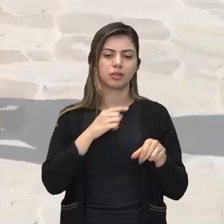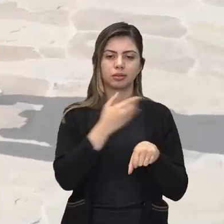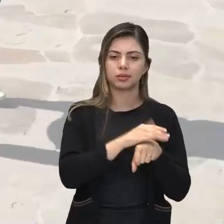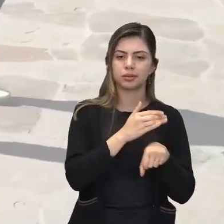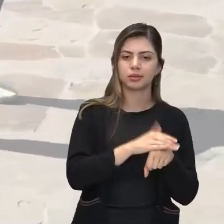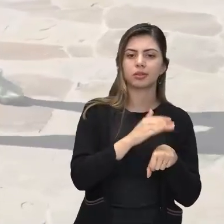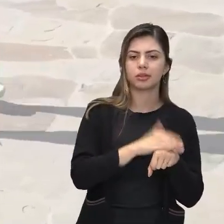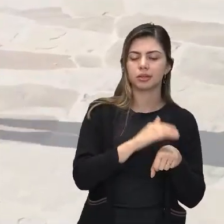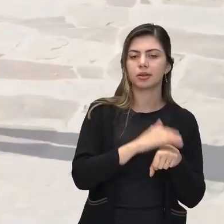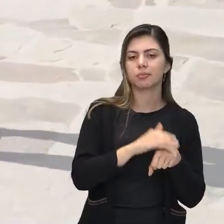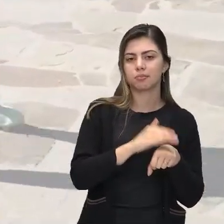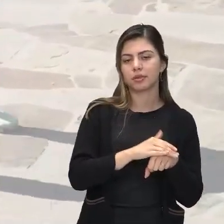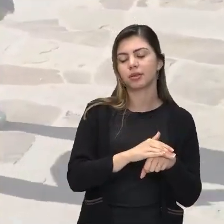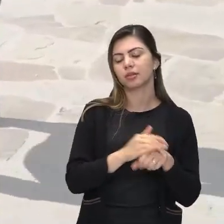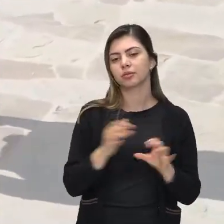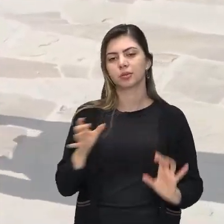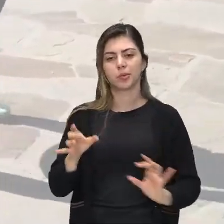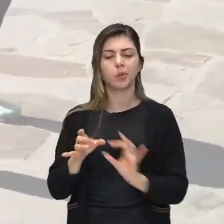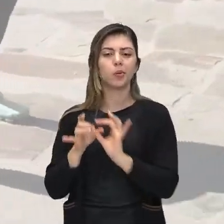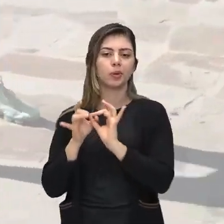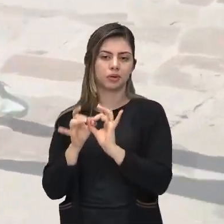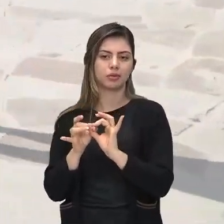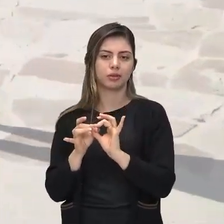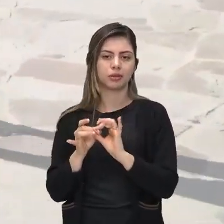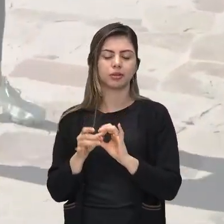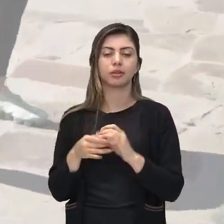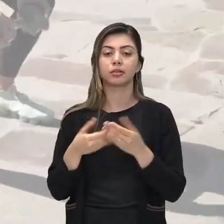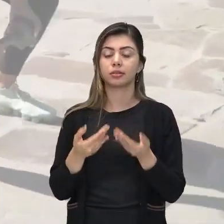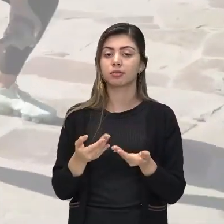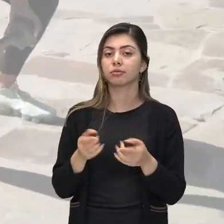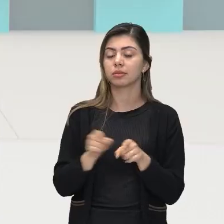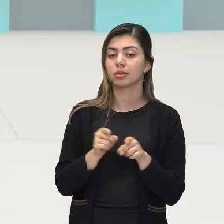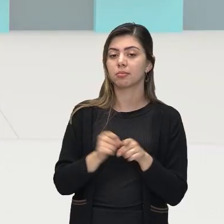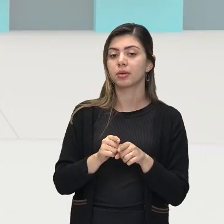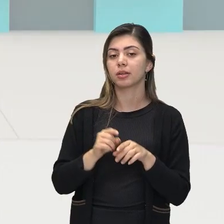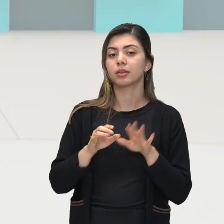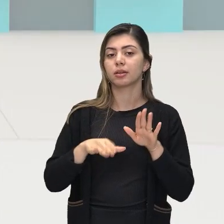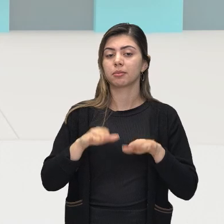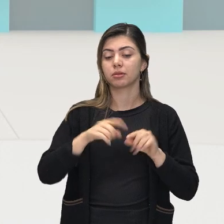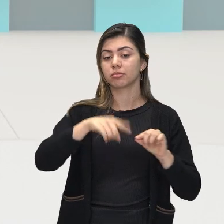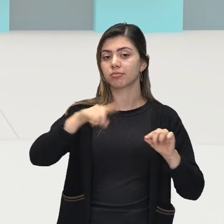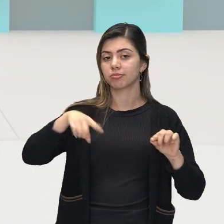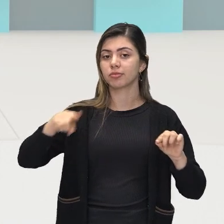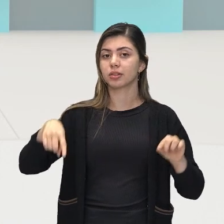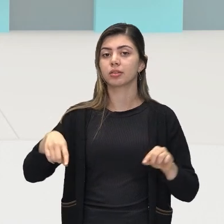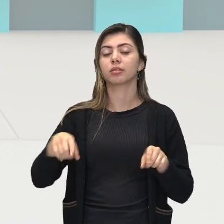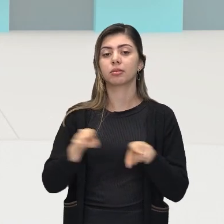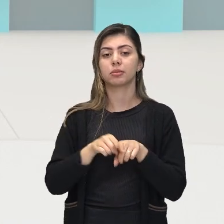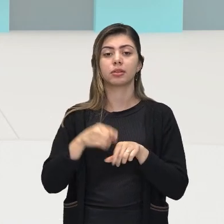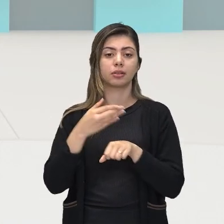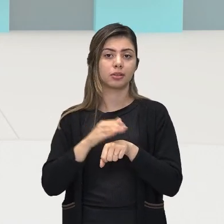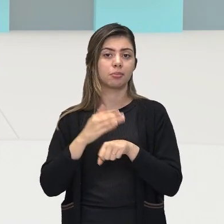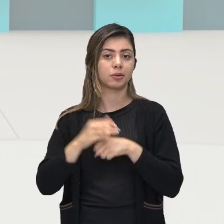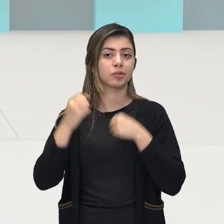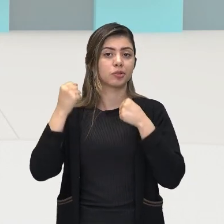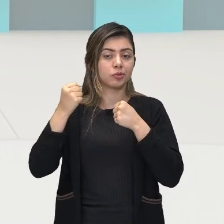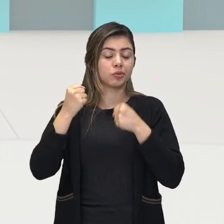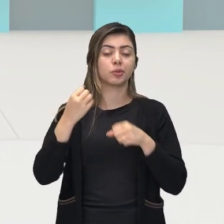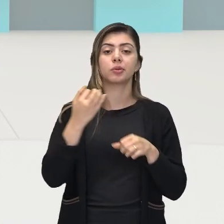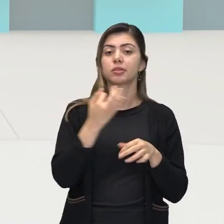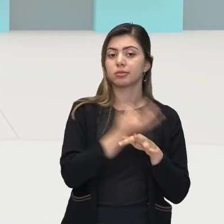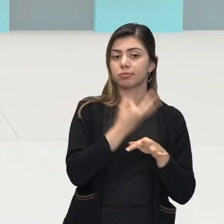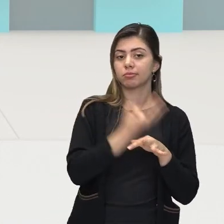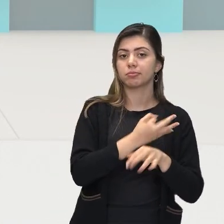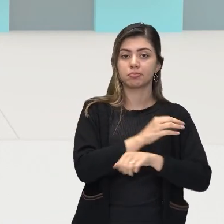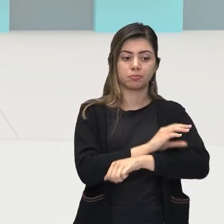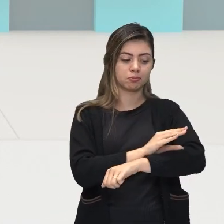exercícios aeróbicos e através da sua intensidade e exercícios de força, ok? E resistência